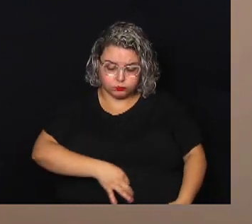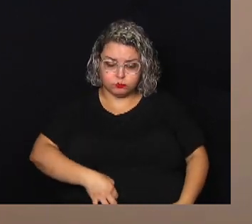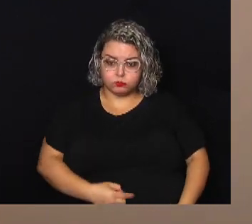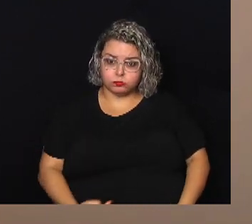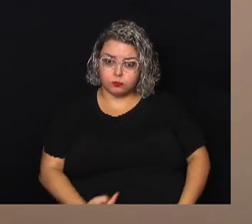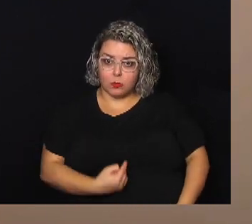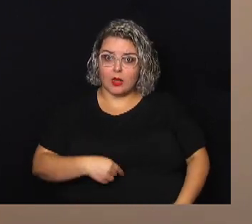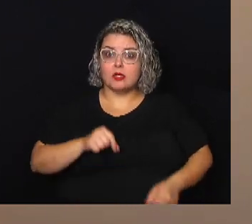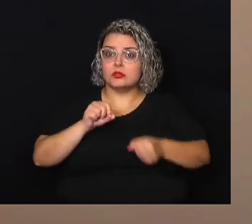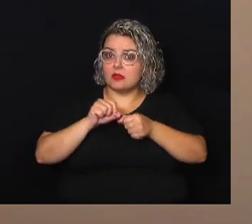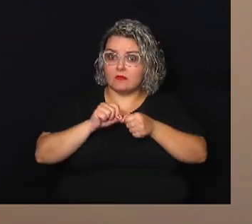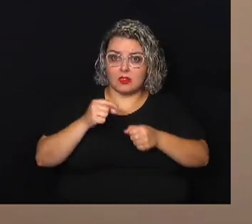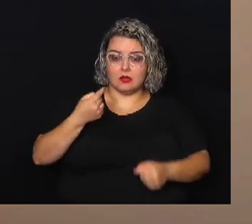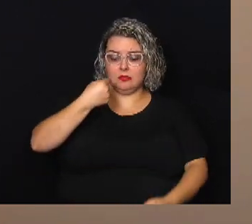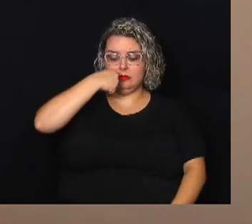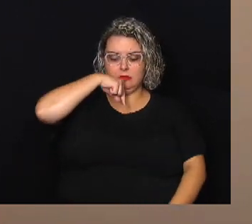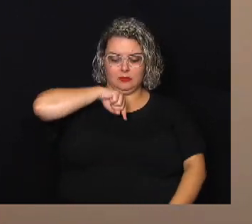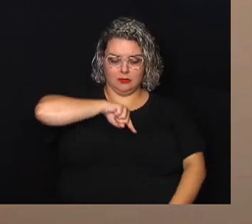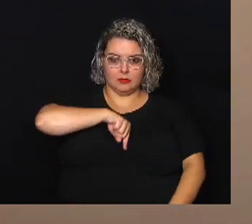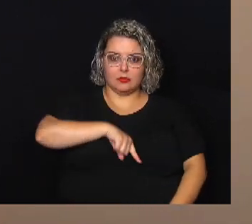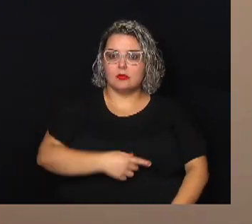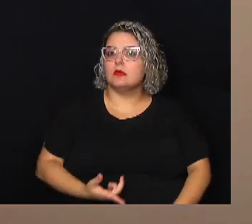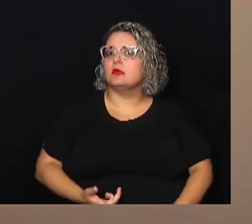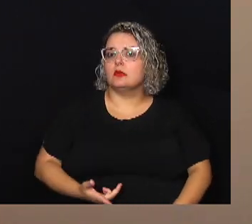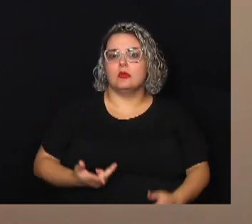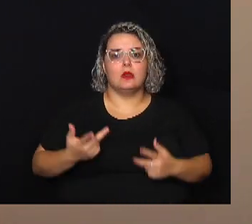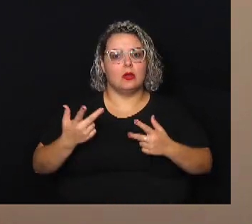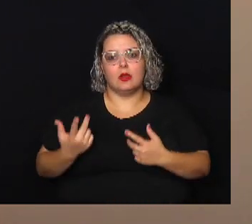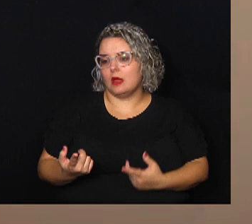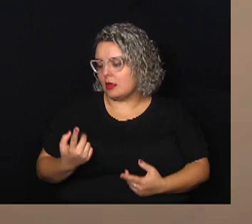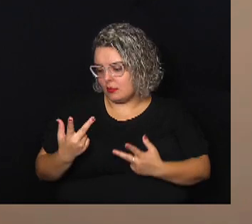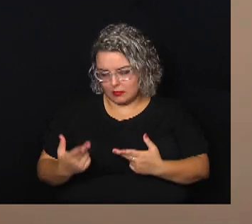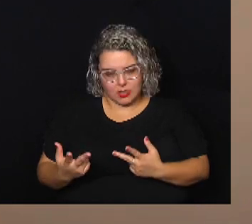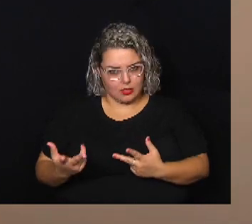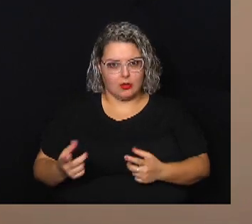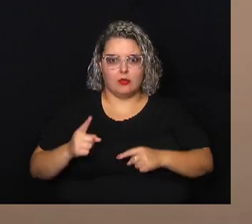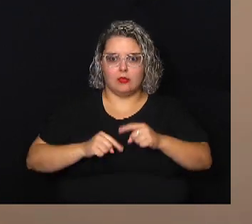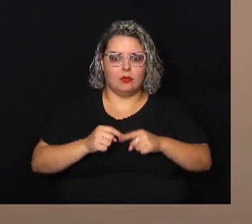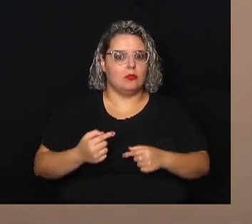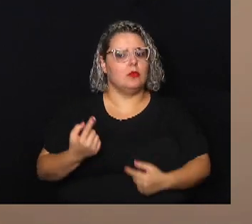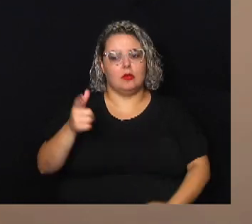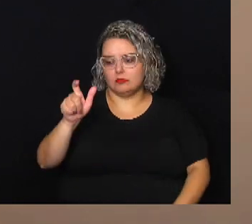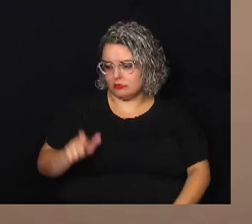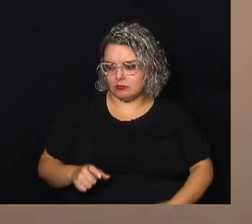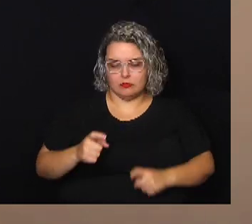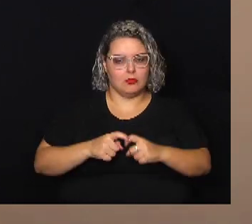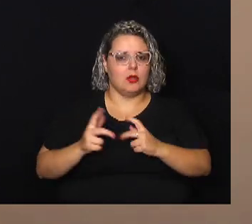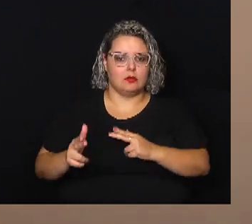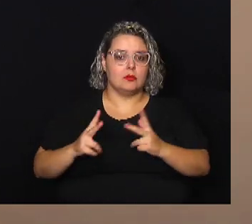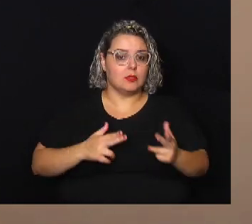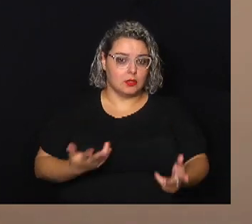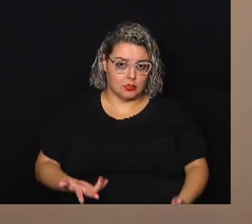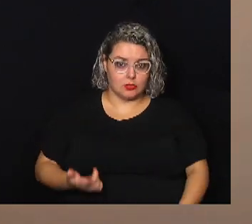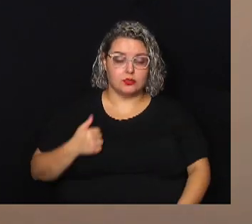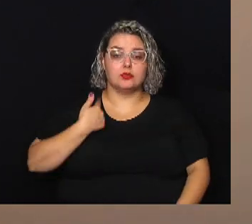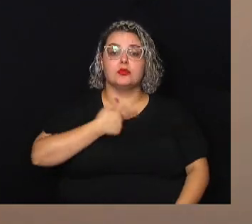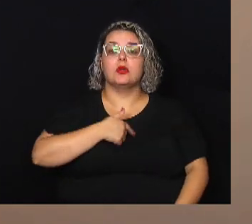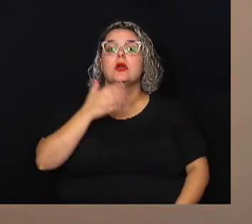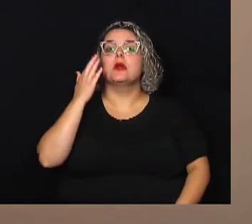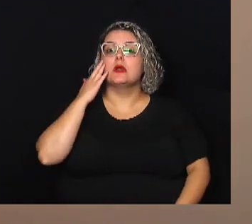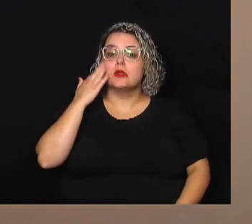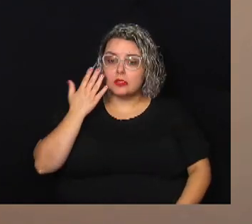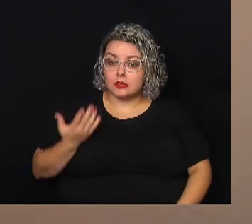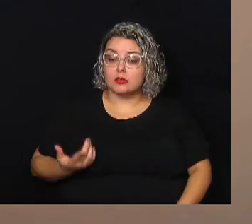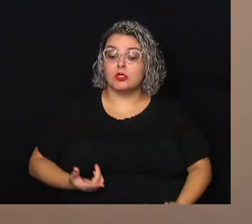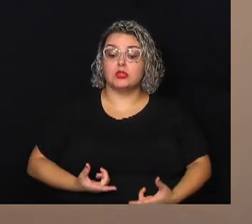faz endoscopia, é o mesmo aparelho, é o mesmo médico. Nesse cenário, o fato de nós entendermos os tumores